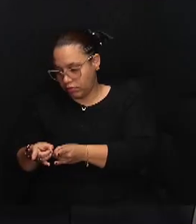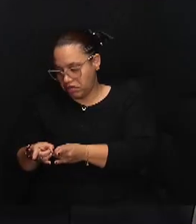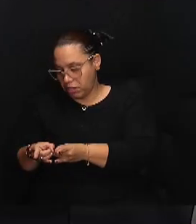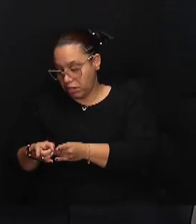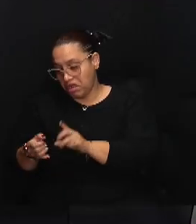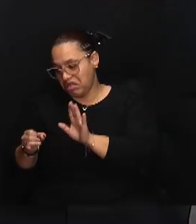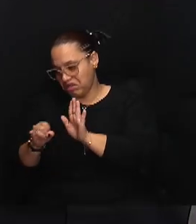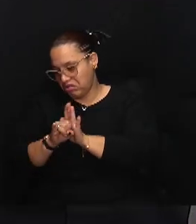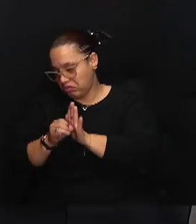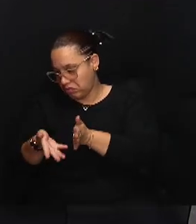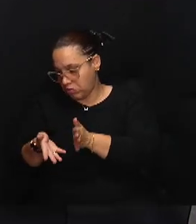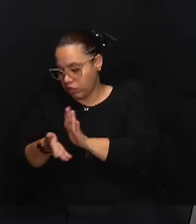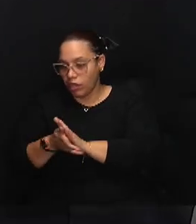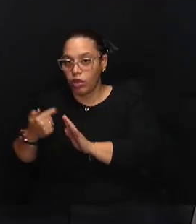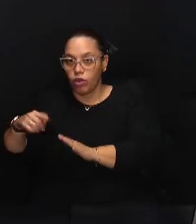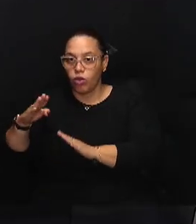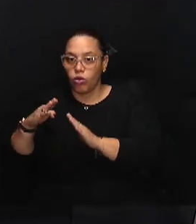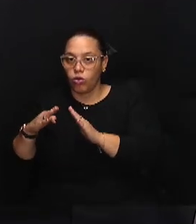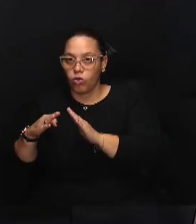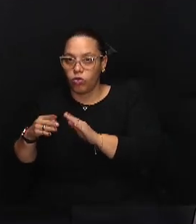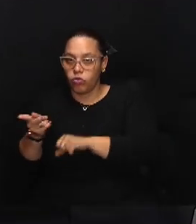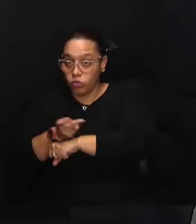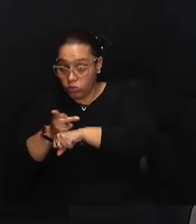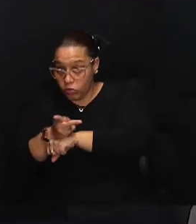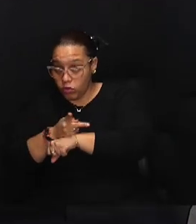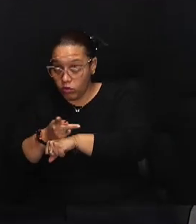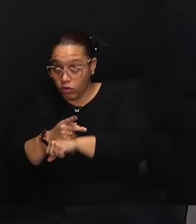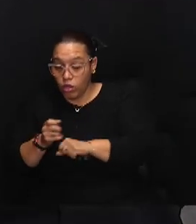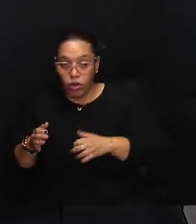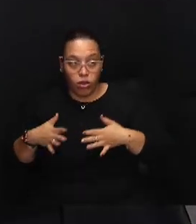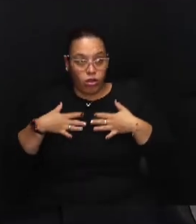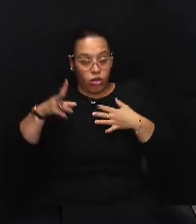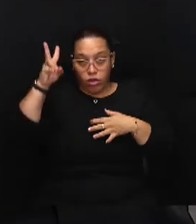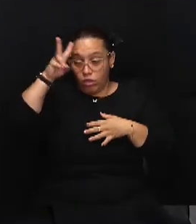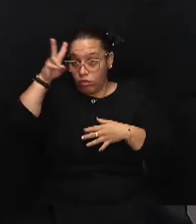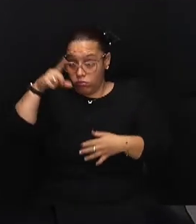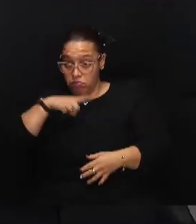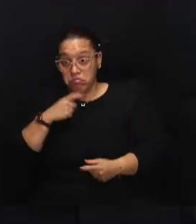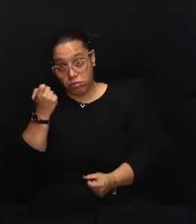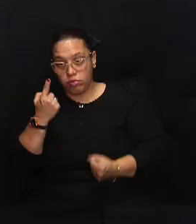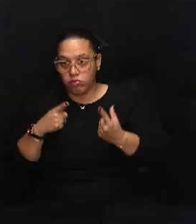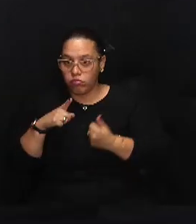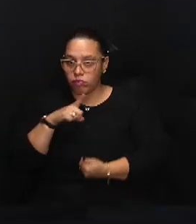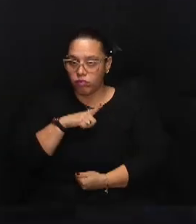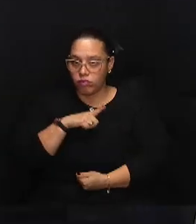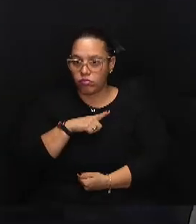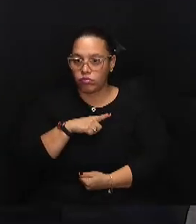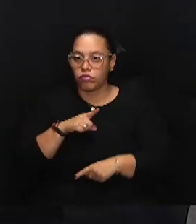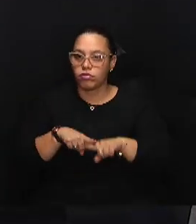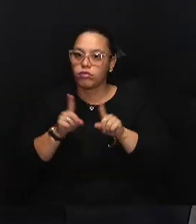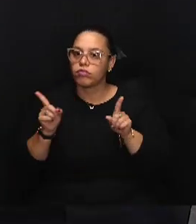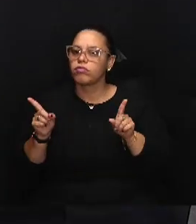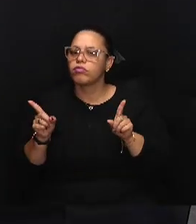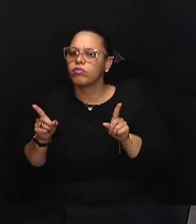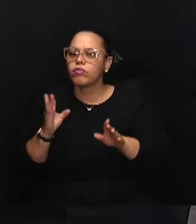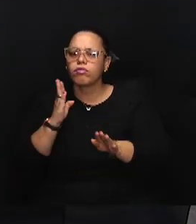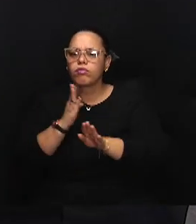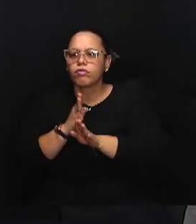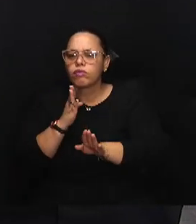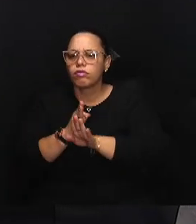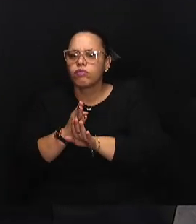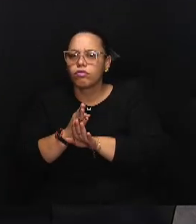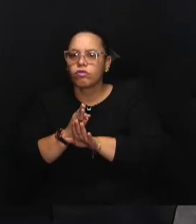indicação, né? Eu fui para o cemitério procurando histórias de assombração, tem algumas, mas a gente encontra